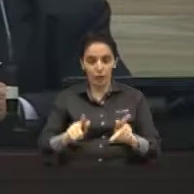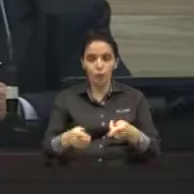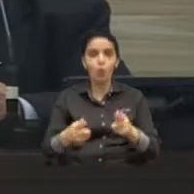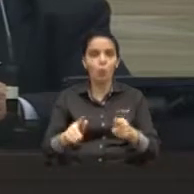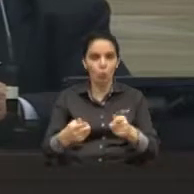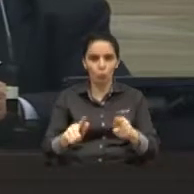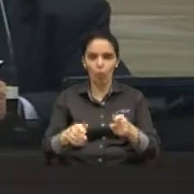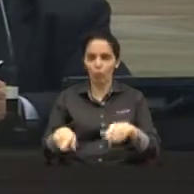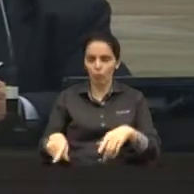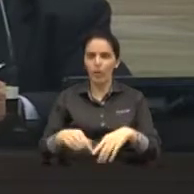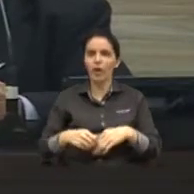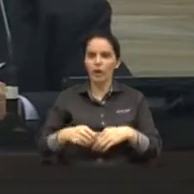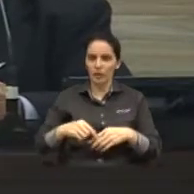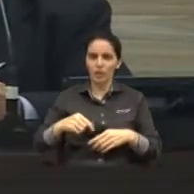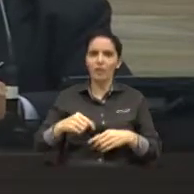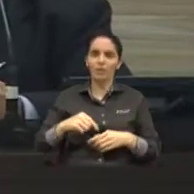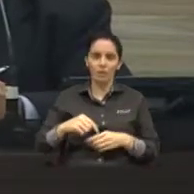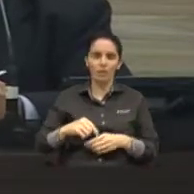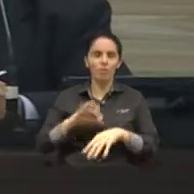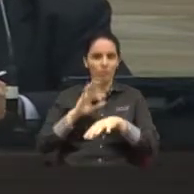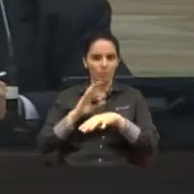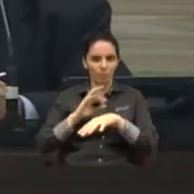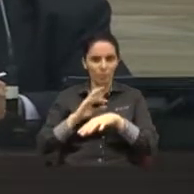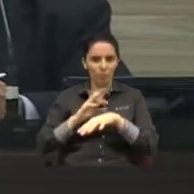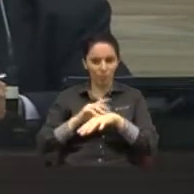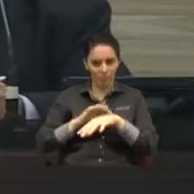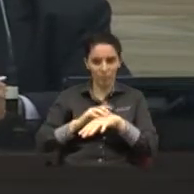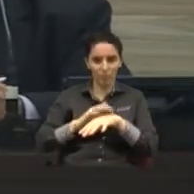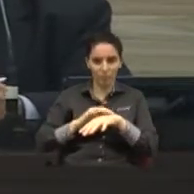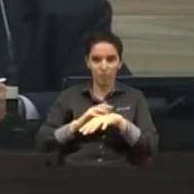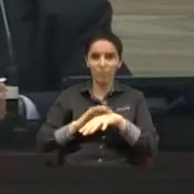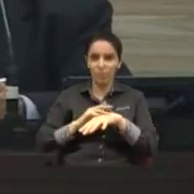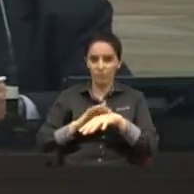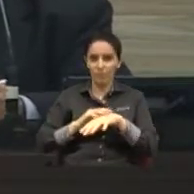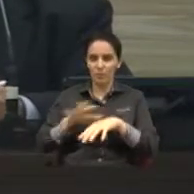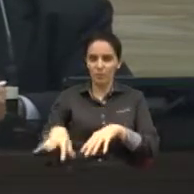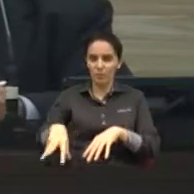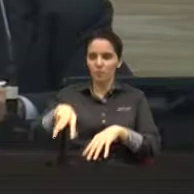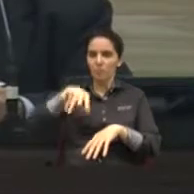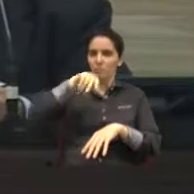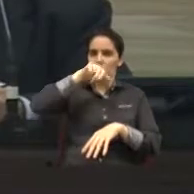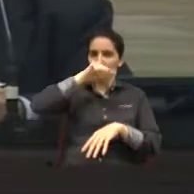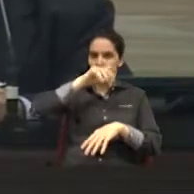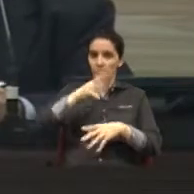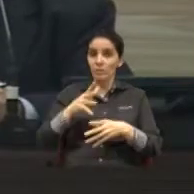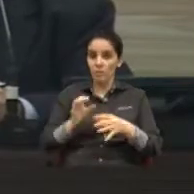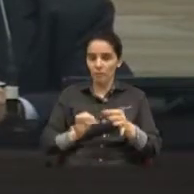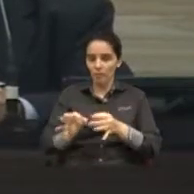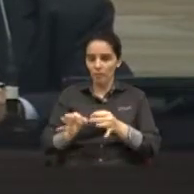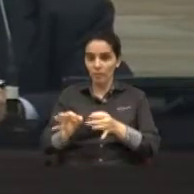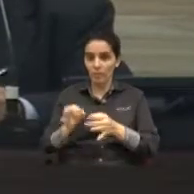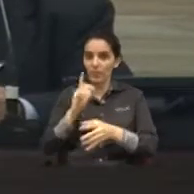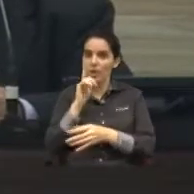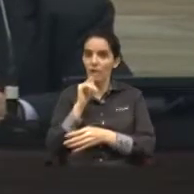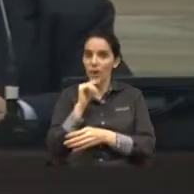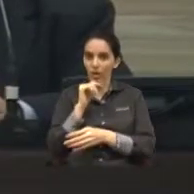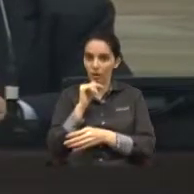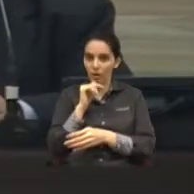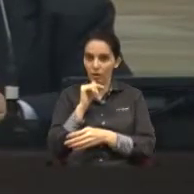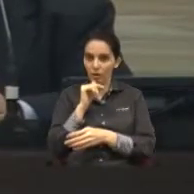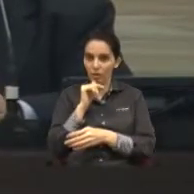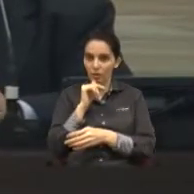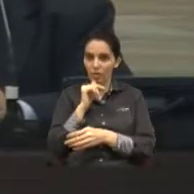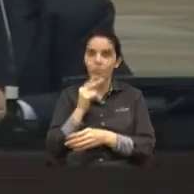algumas doenças, né? Imagina você inalando aquilo diretamente, porque como ele é feito na água, então quando a gente fuma